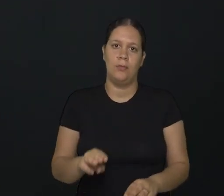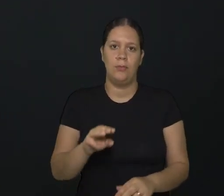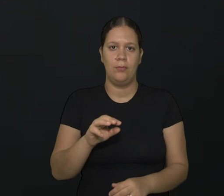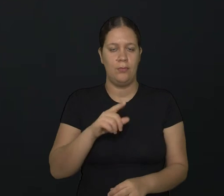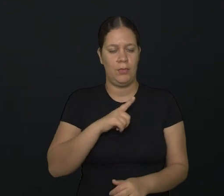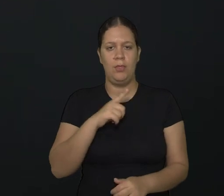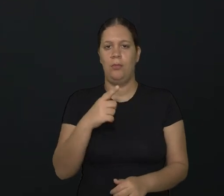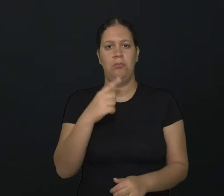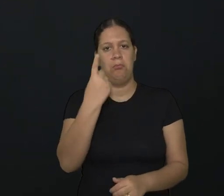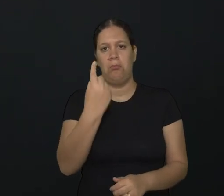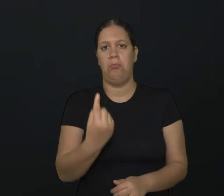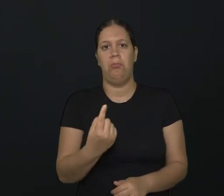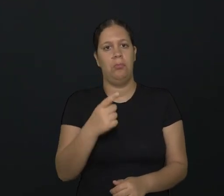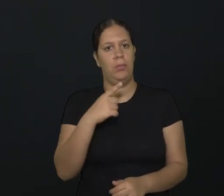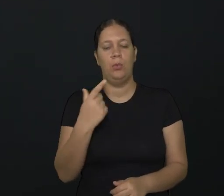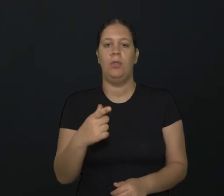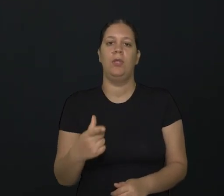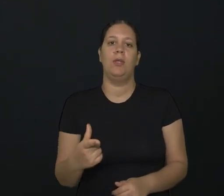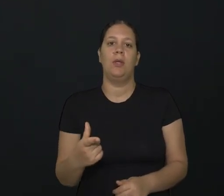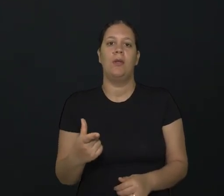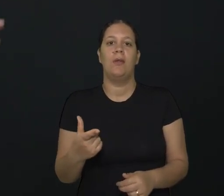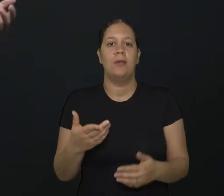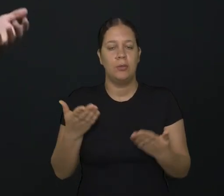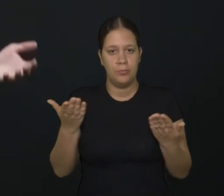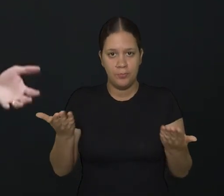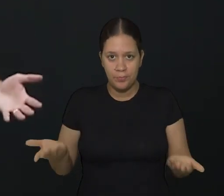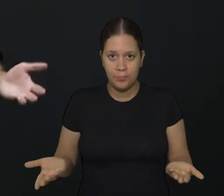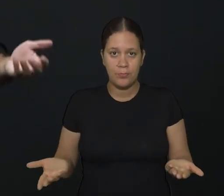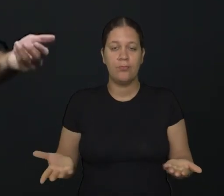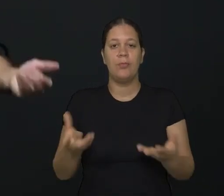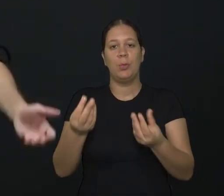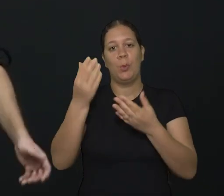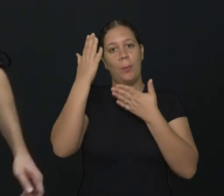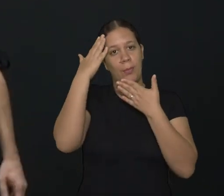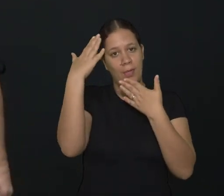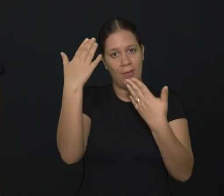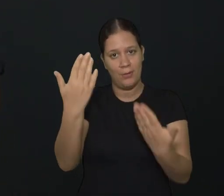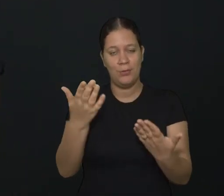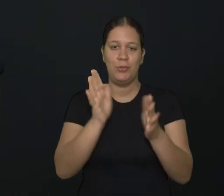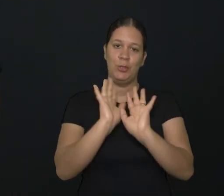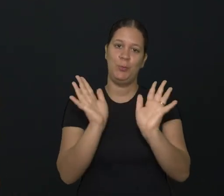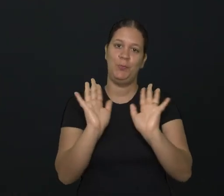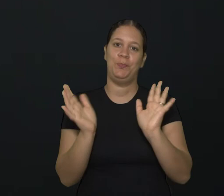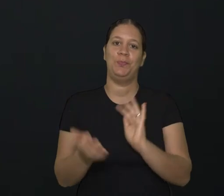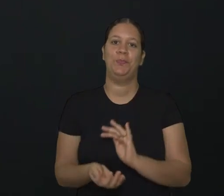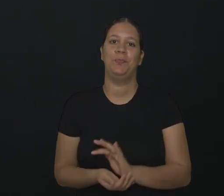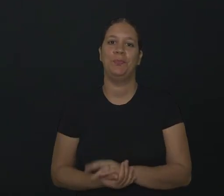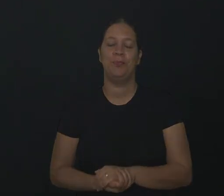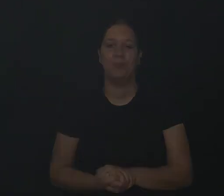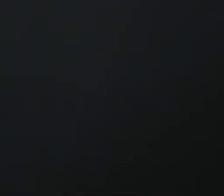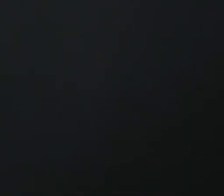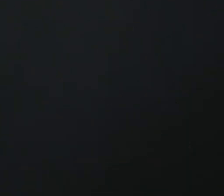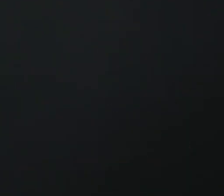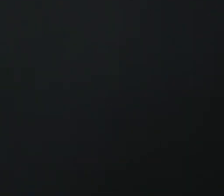determinar apenas uma solução, tá bom? Então, sendo assim, muito obrigado e tchau.